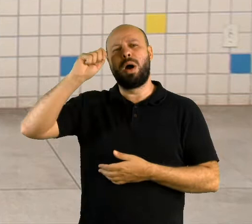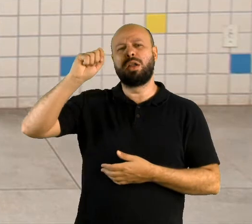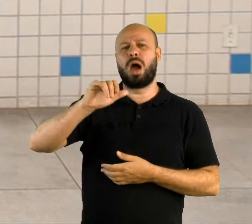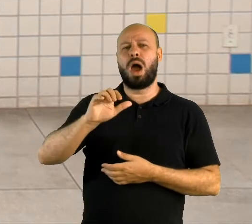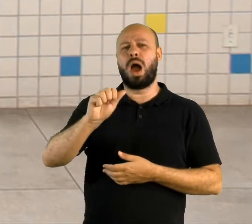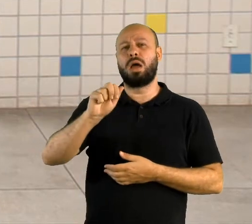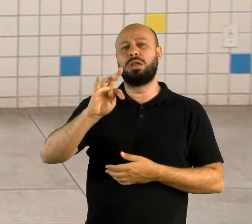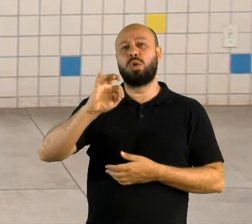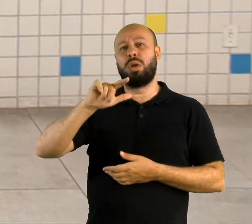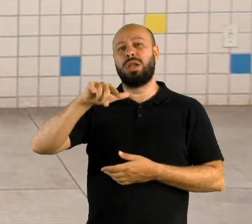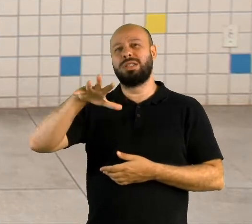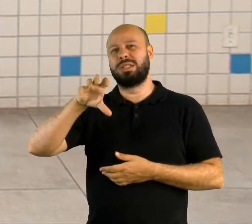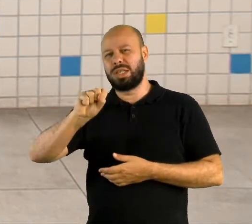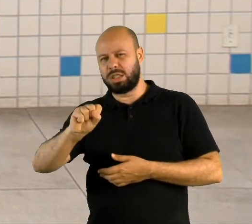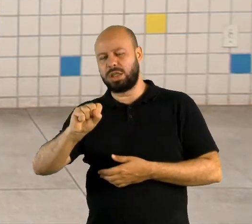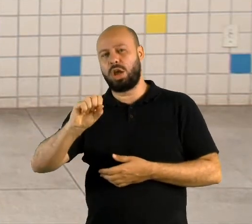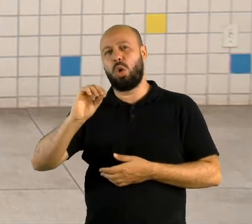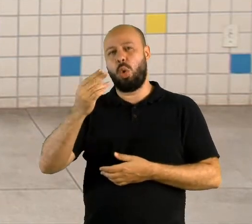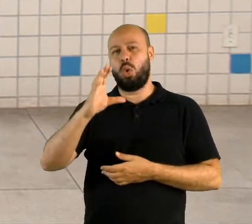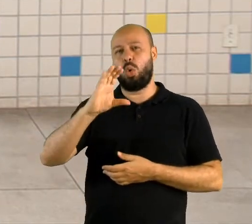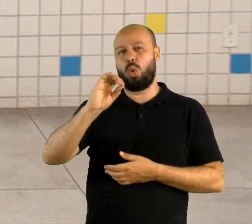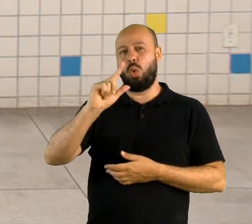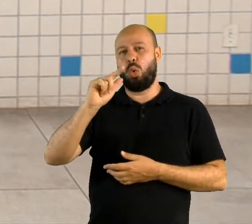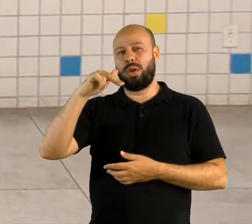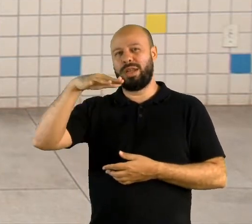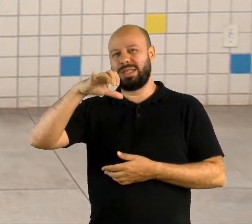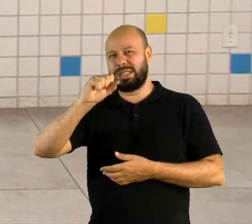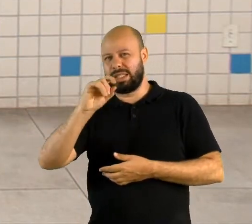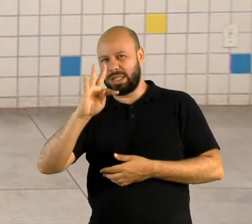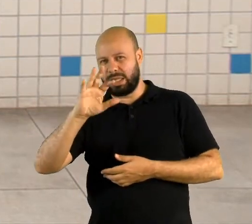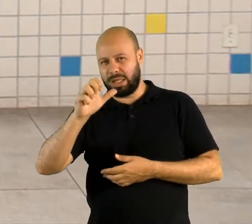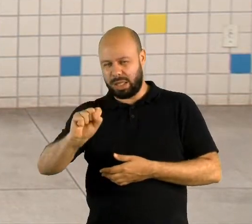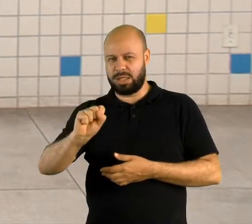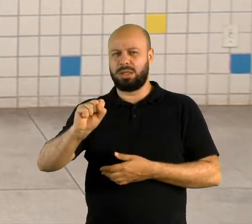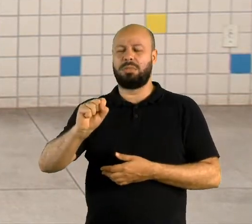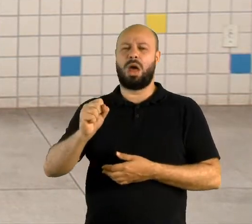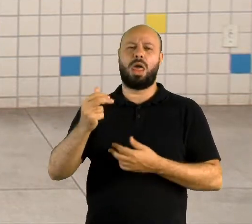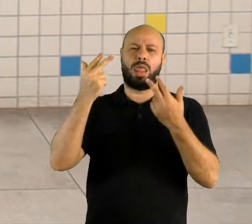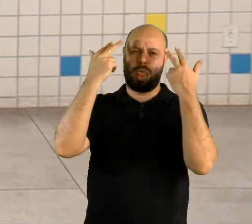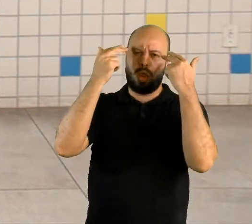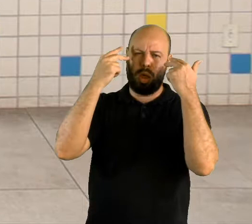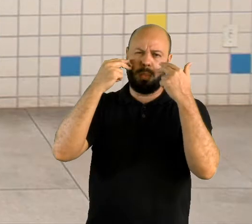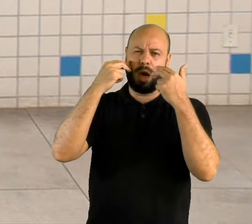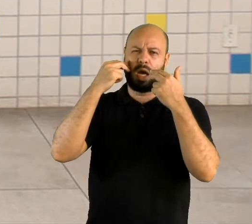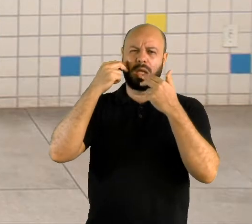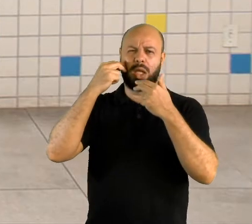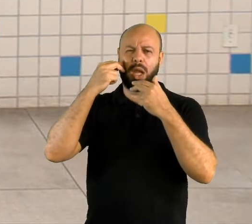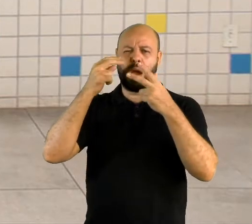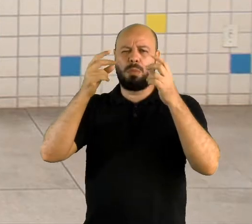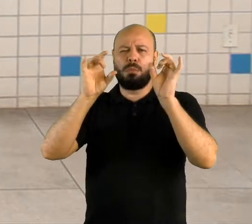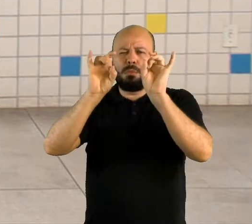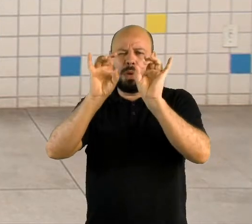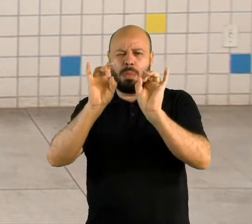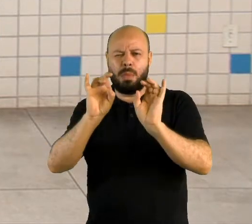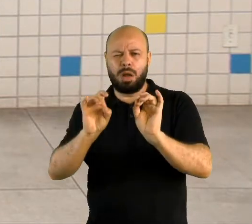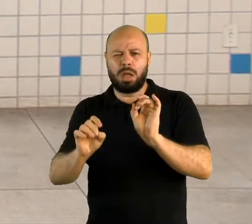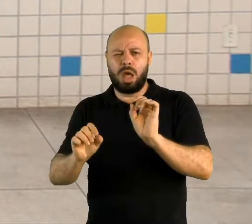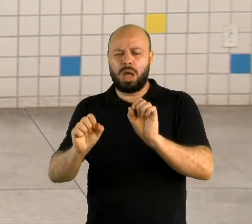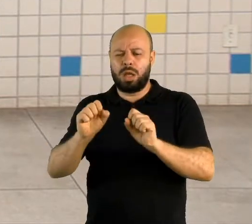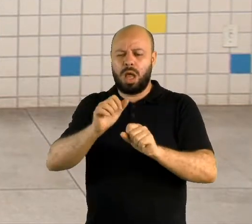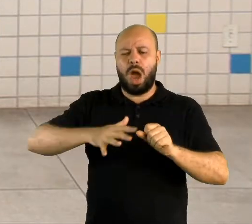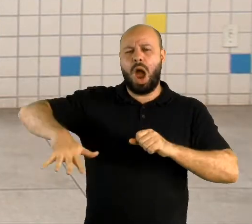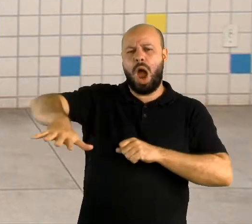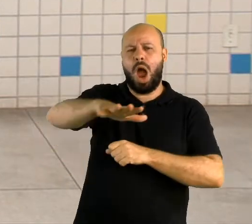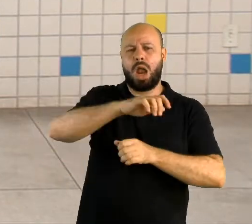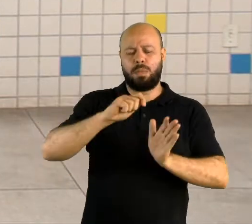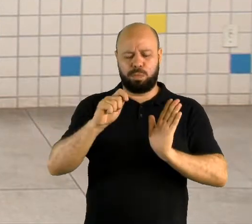ou colunistas, eles são normalmente especialistas de determinada área e